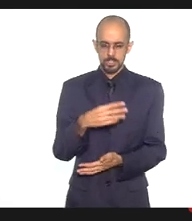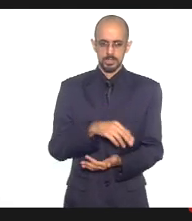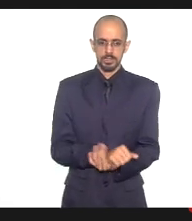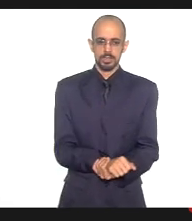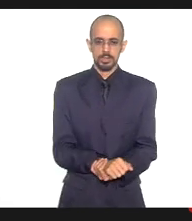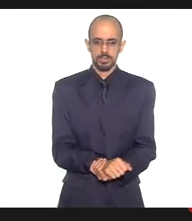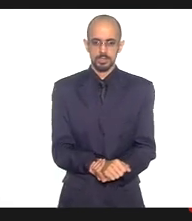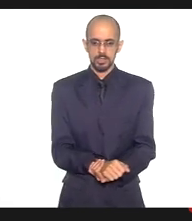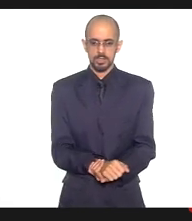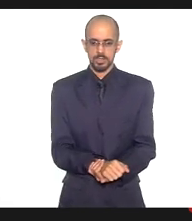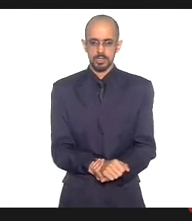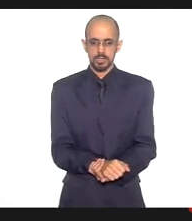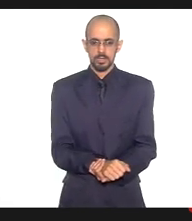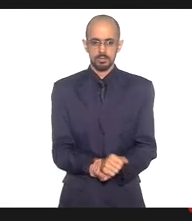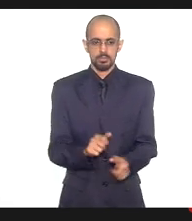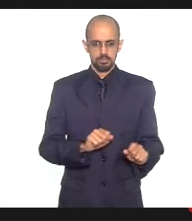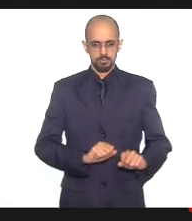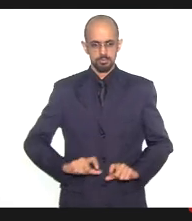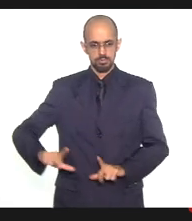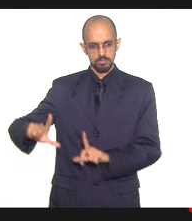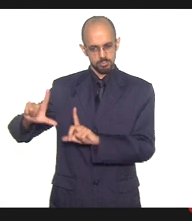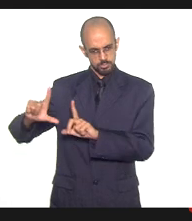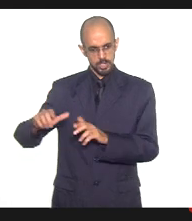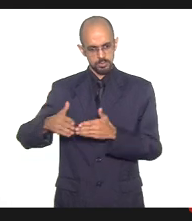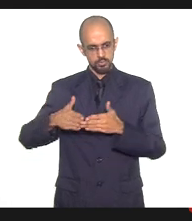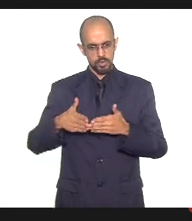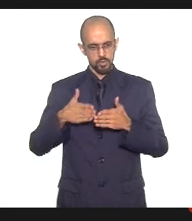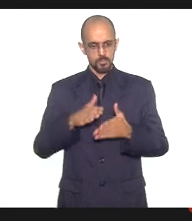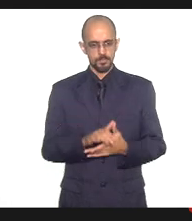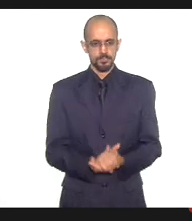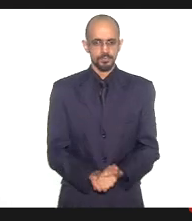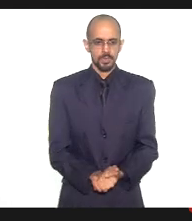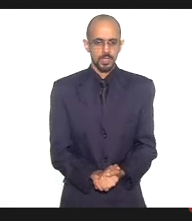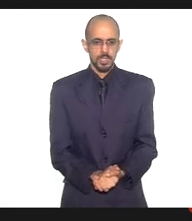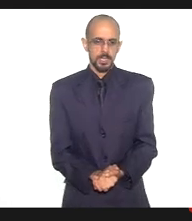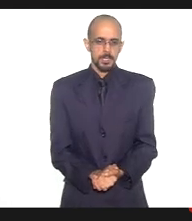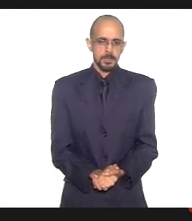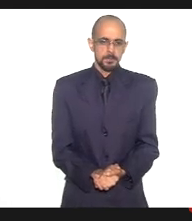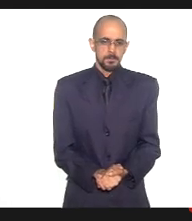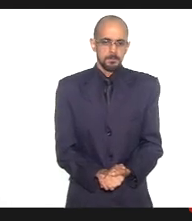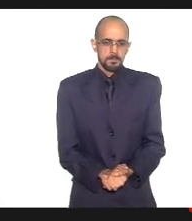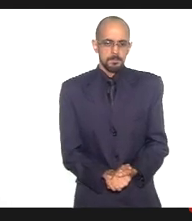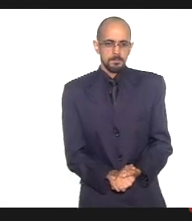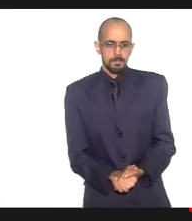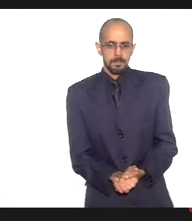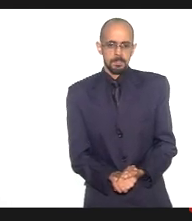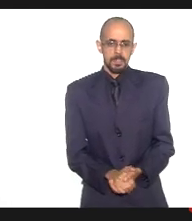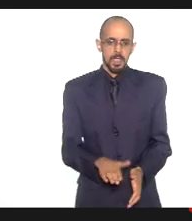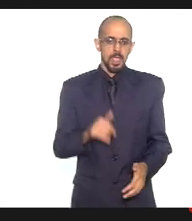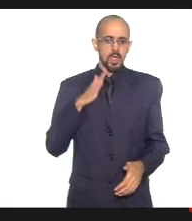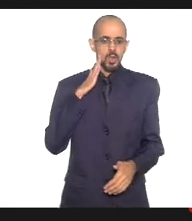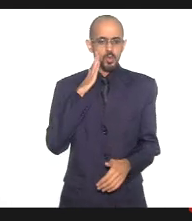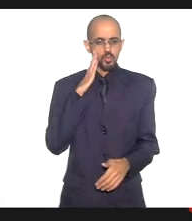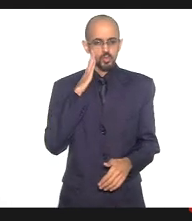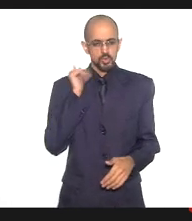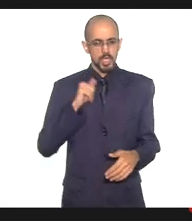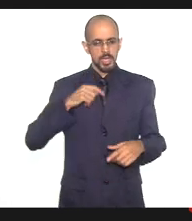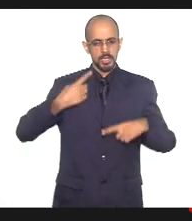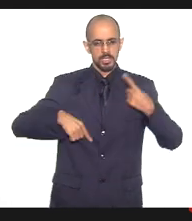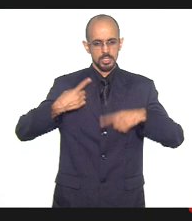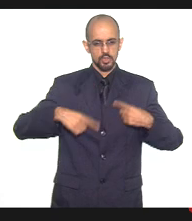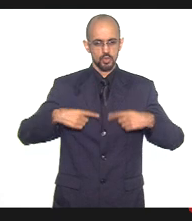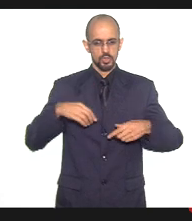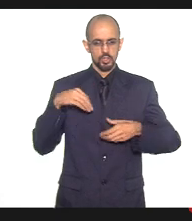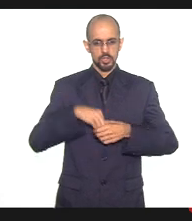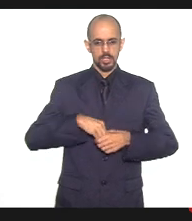Eu passaria já para o próximo slide e pedir o Andris para me ajudar. Opa, obrigado. Eu sei que tem sido muito discutido também na CPI,